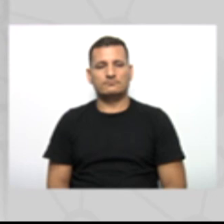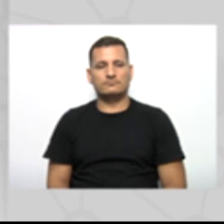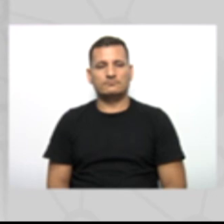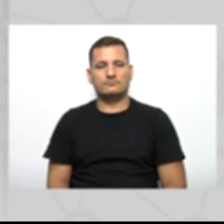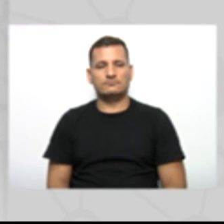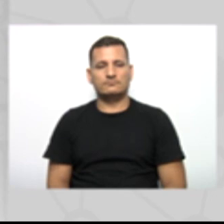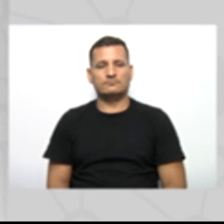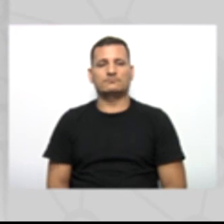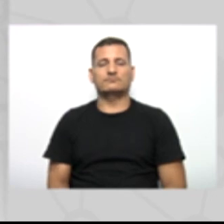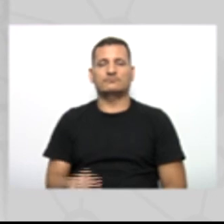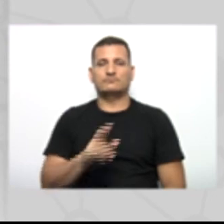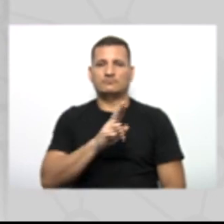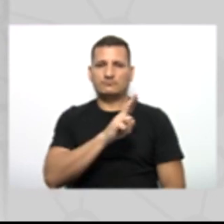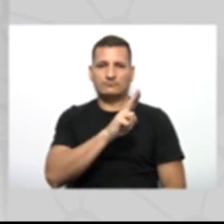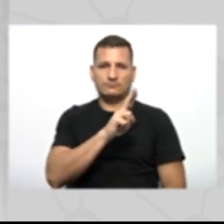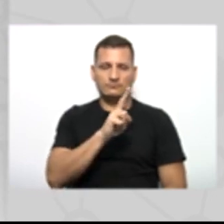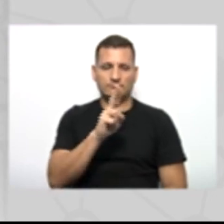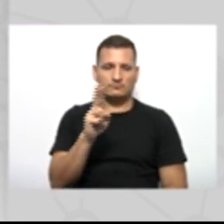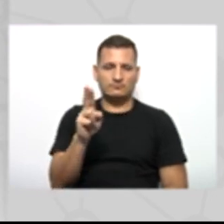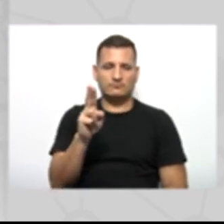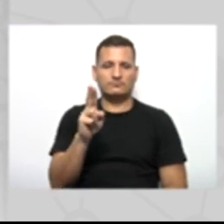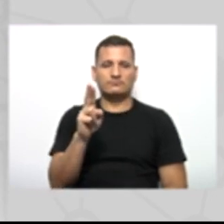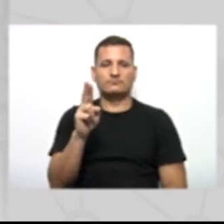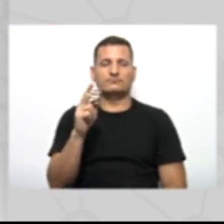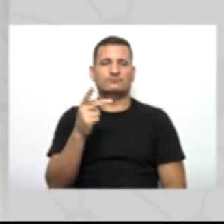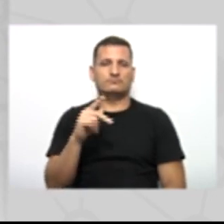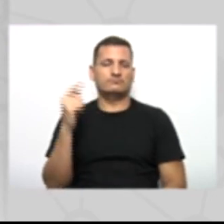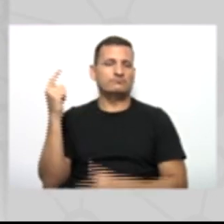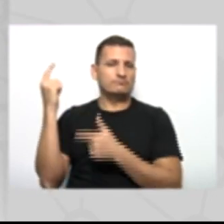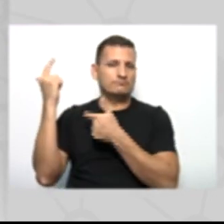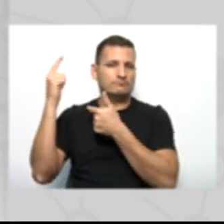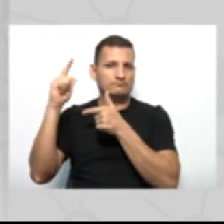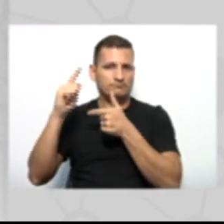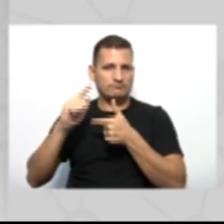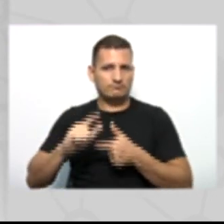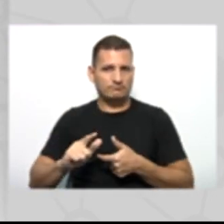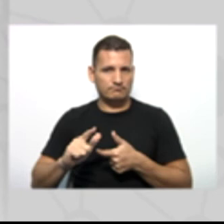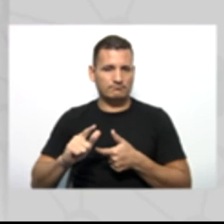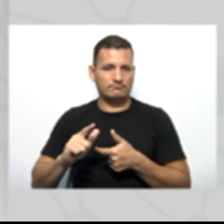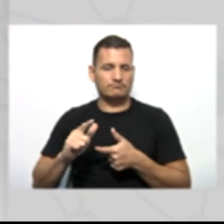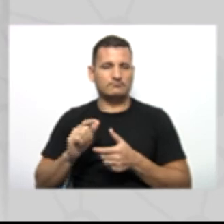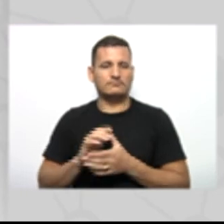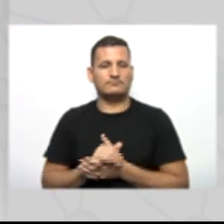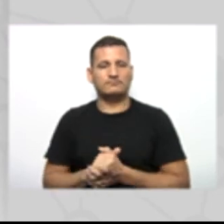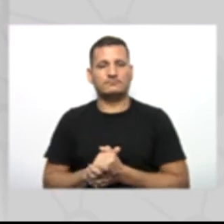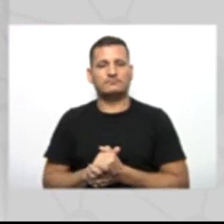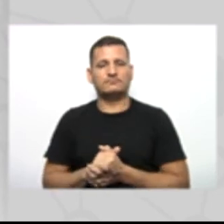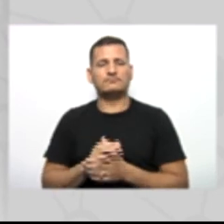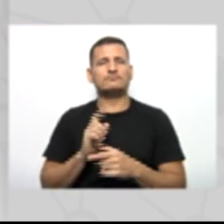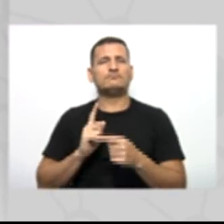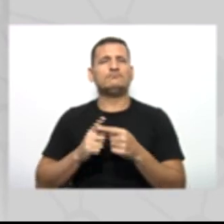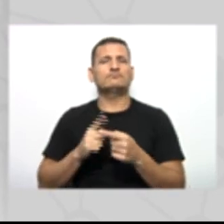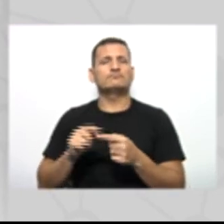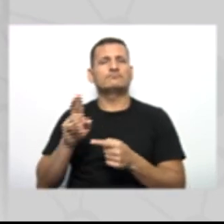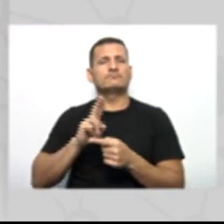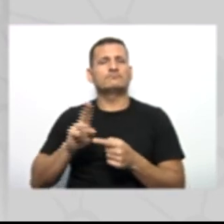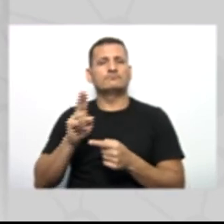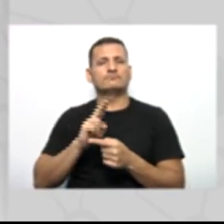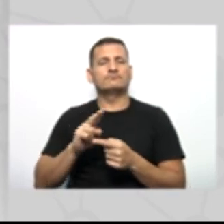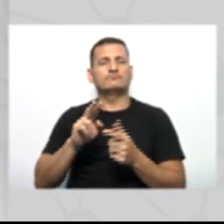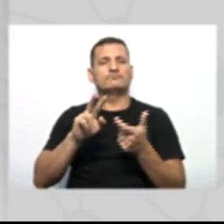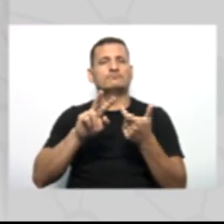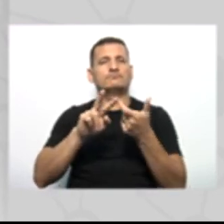seu próprio nome e a sua tradição. Por que que nós utilizamos o